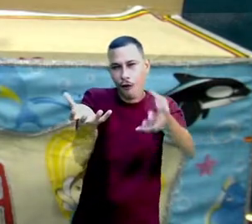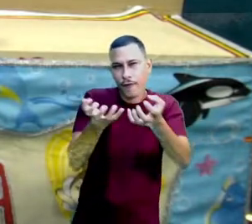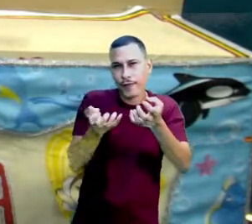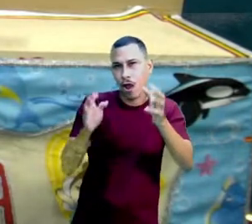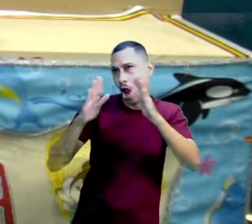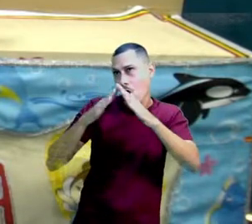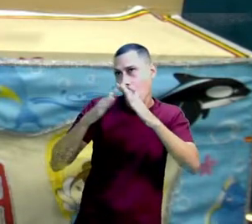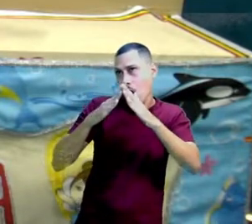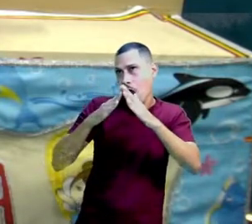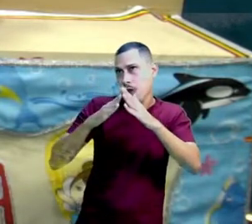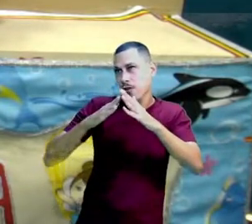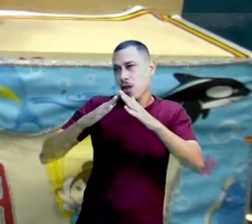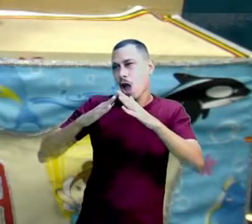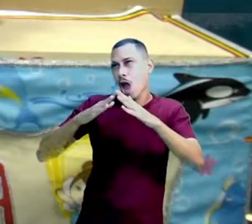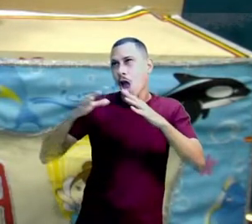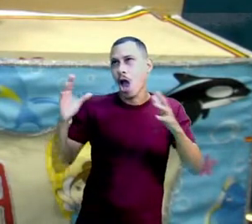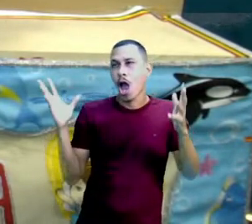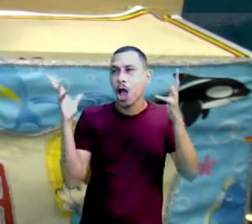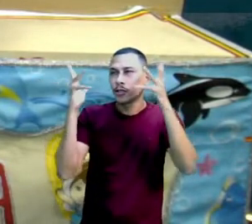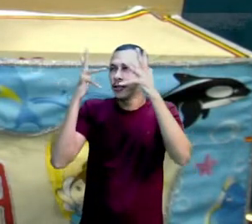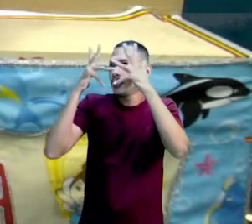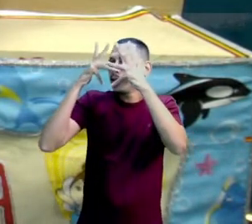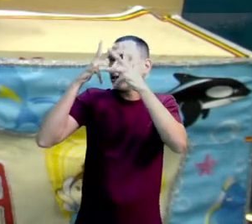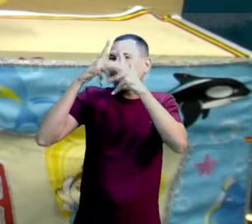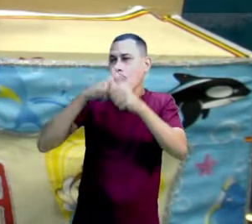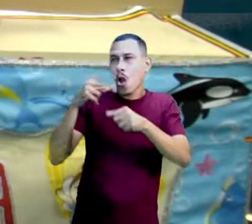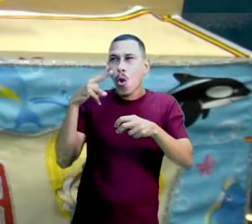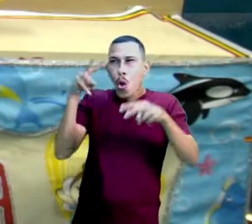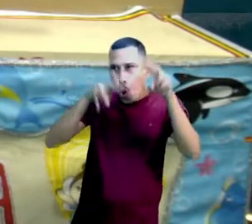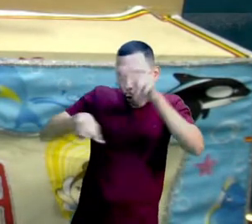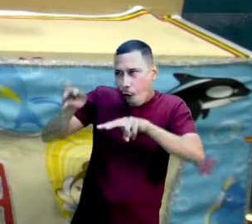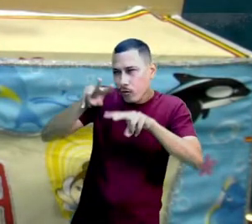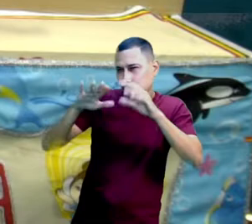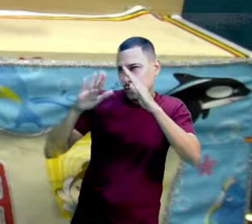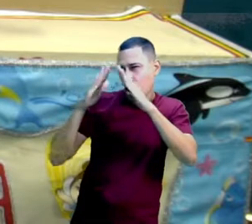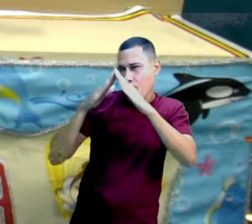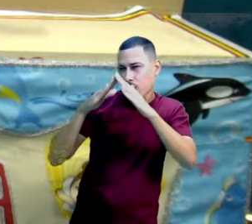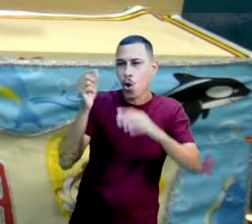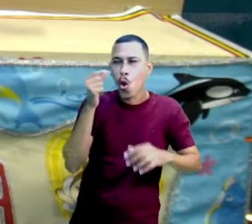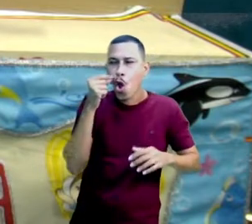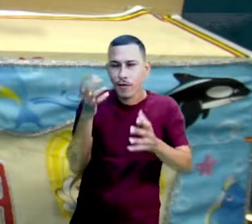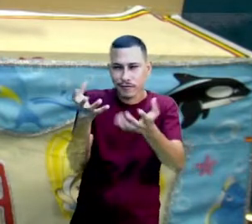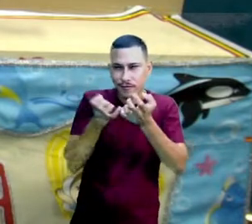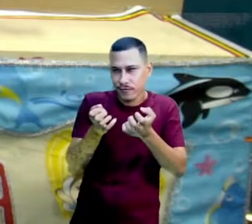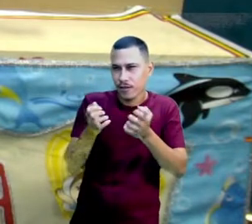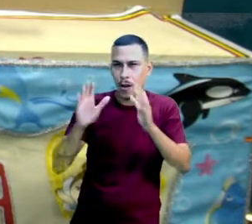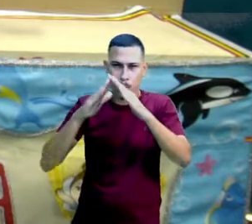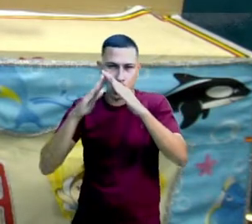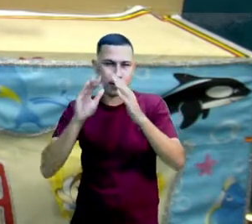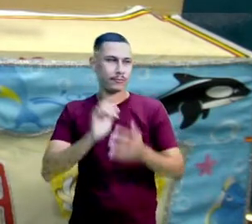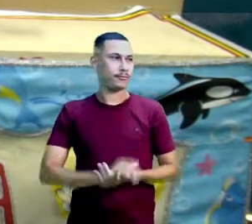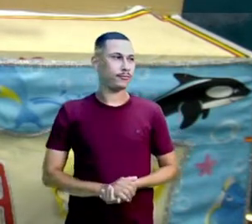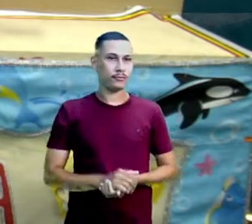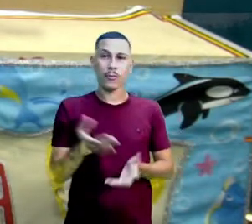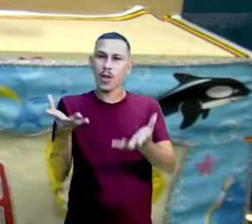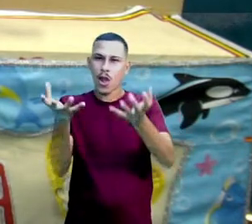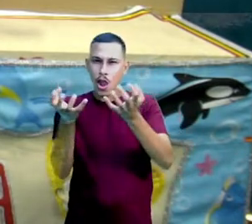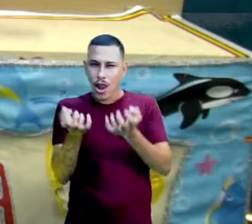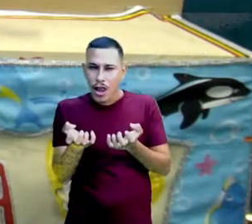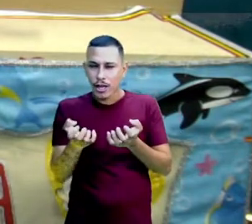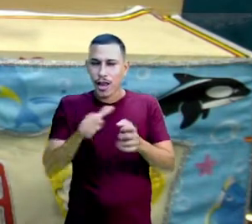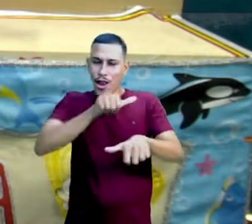mansão. Olha a mansão, leiturinha. Olha a mansão que esse rato queria morar. Ele queria